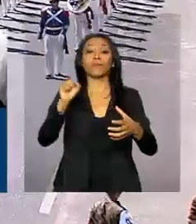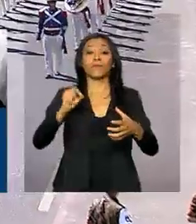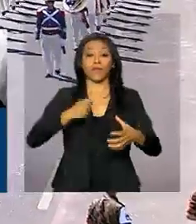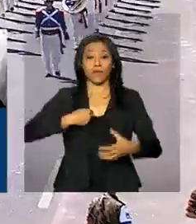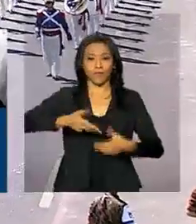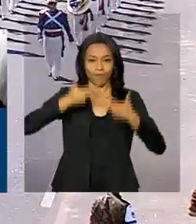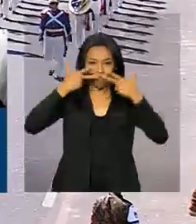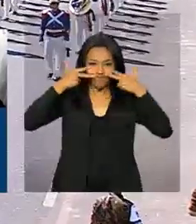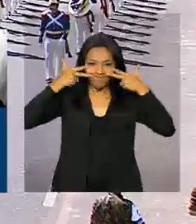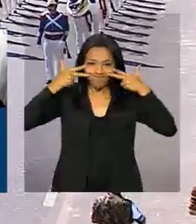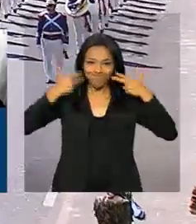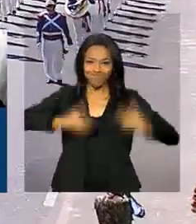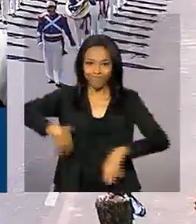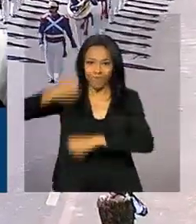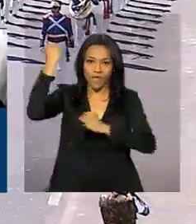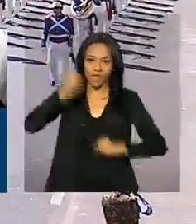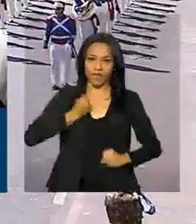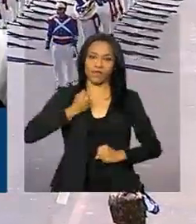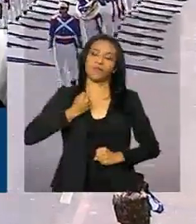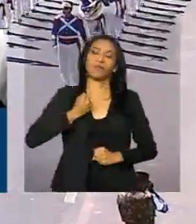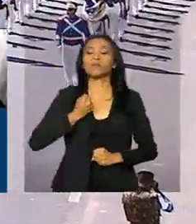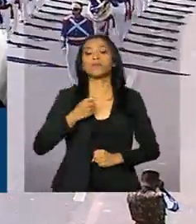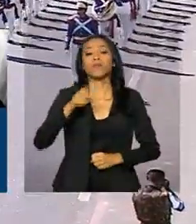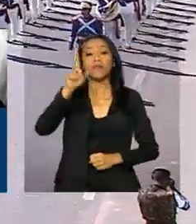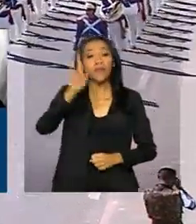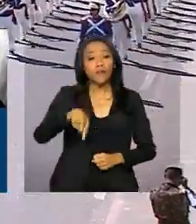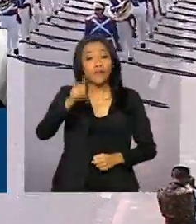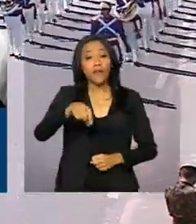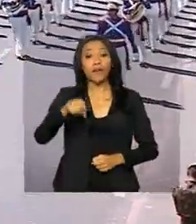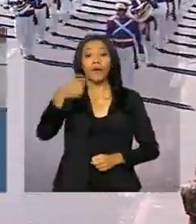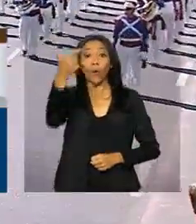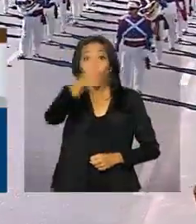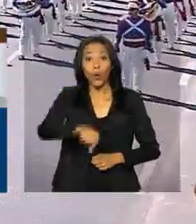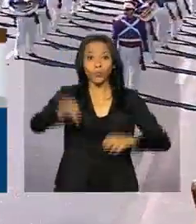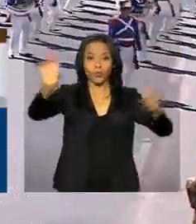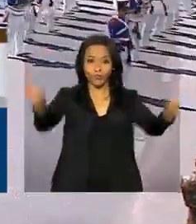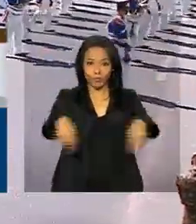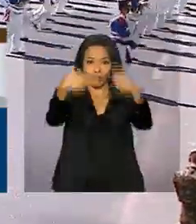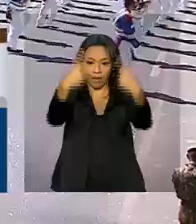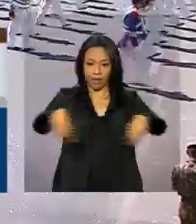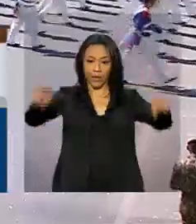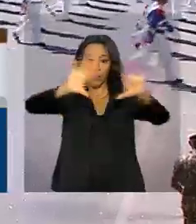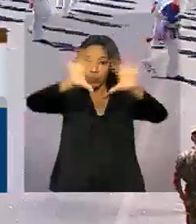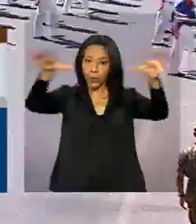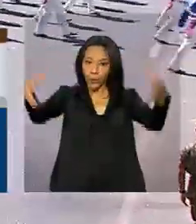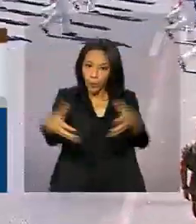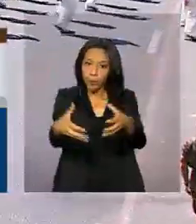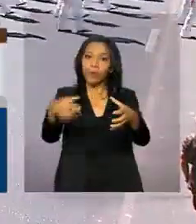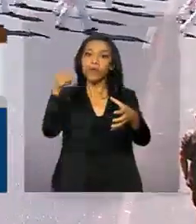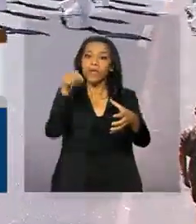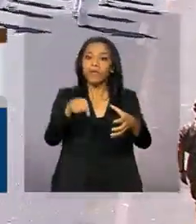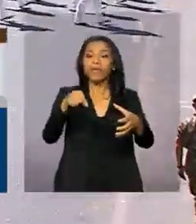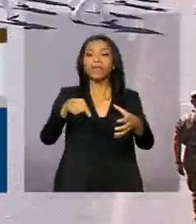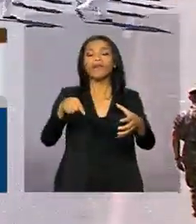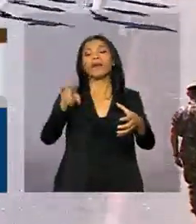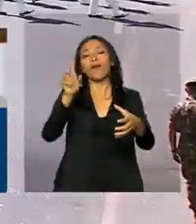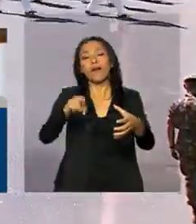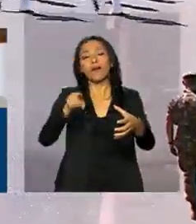a pé do Exército, a banda do Batalhão da Guarda Presidencial. Essa banda ela